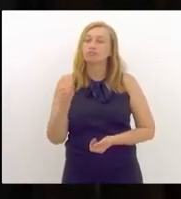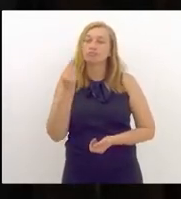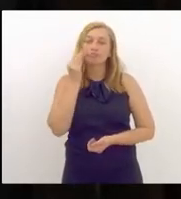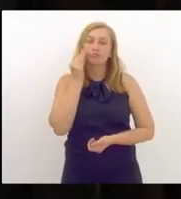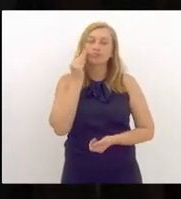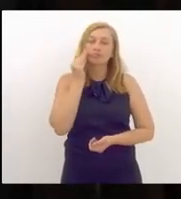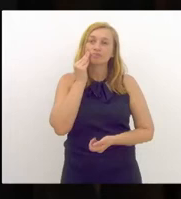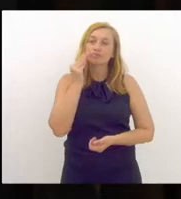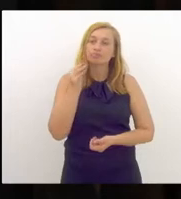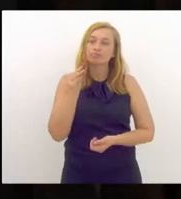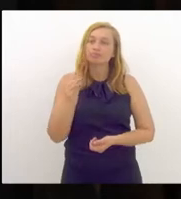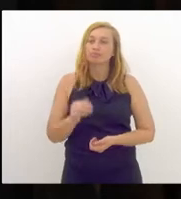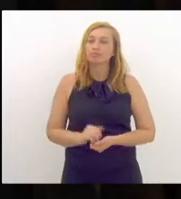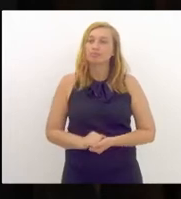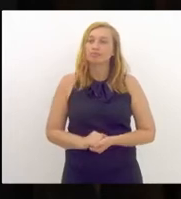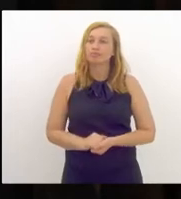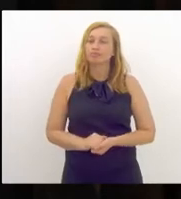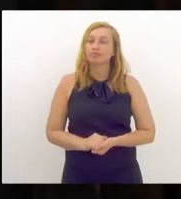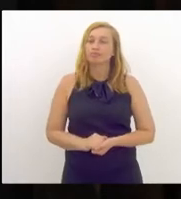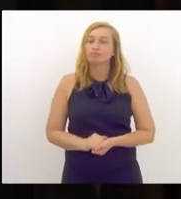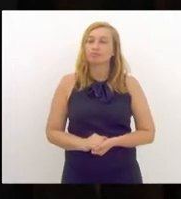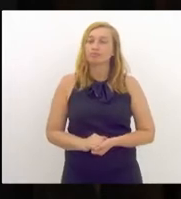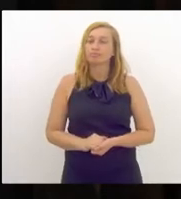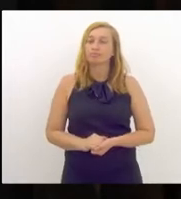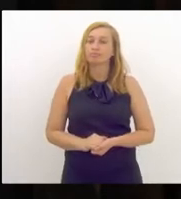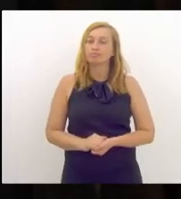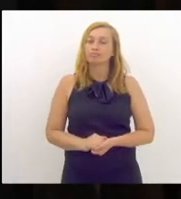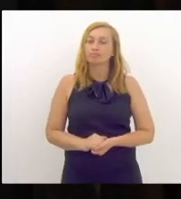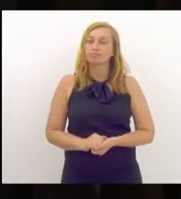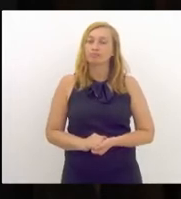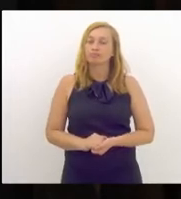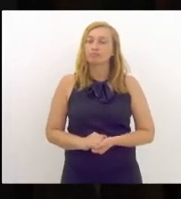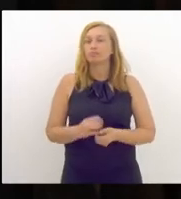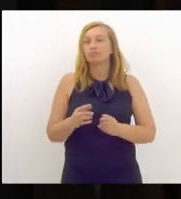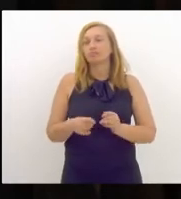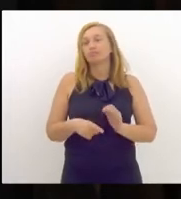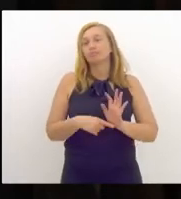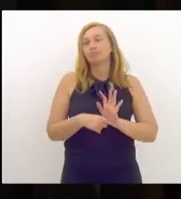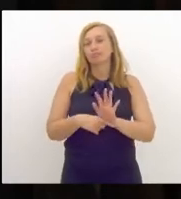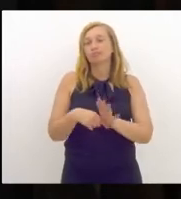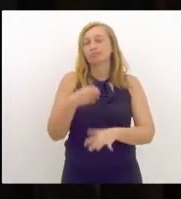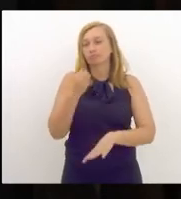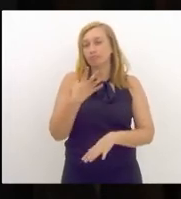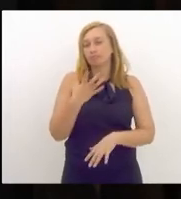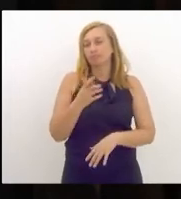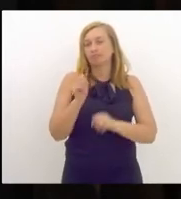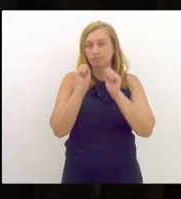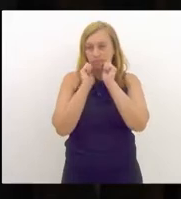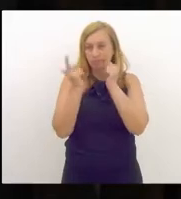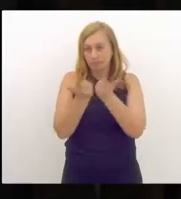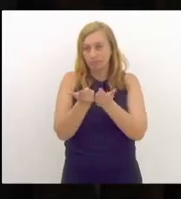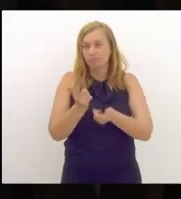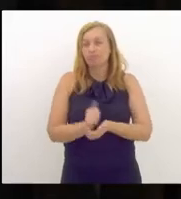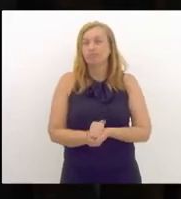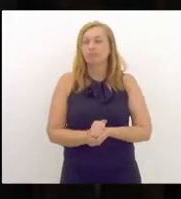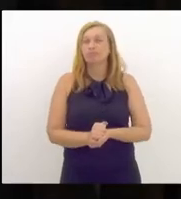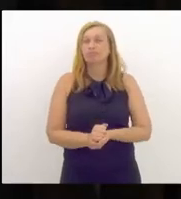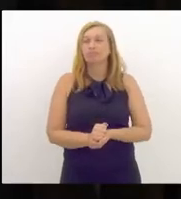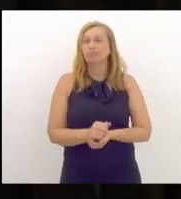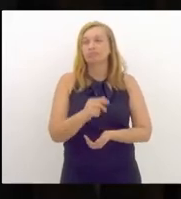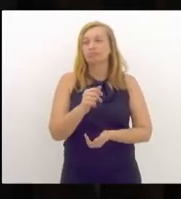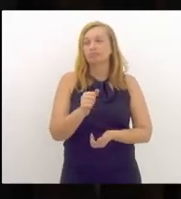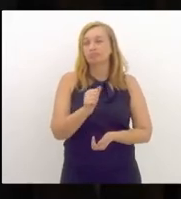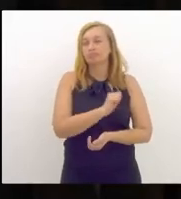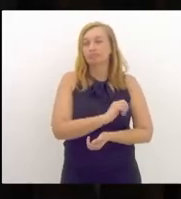é um brilho né O parlamento que tem tanto que melhorar que melhorou muito quando Cigano verdade é essa